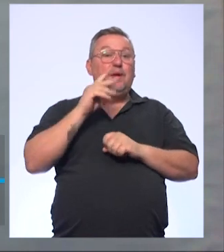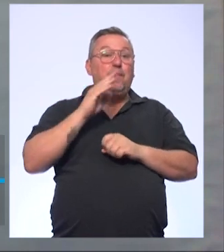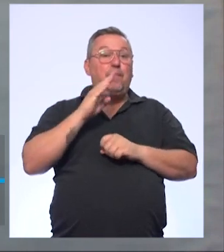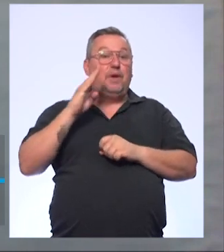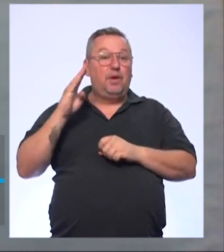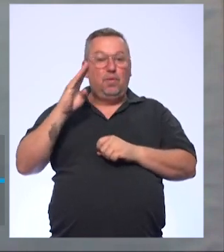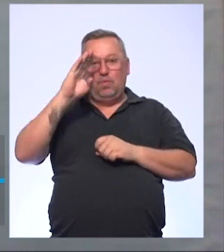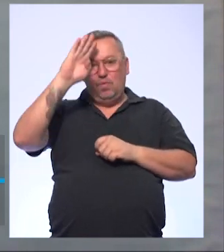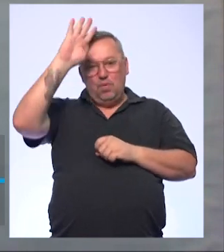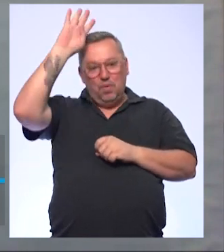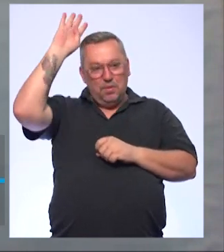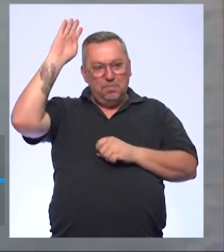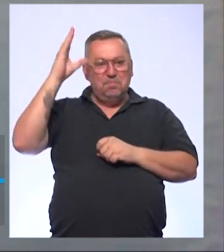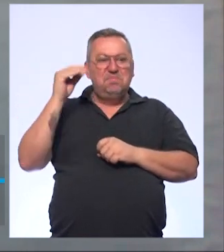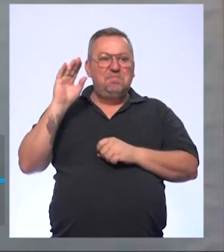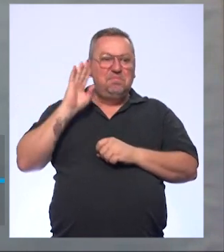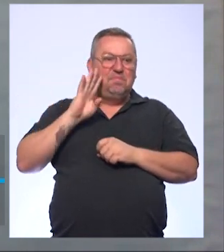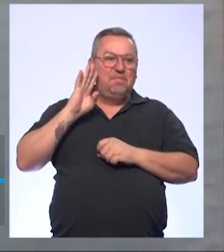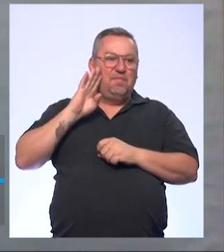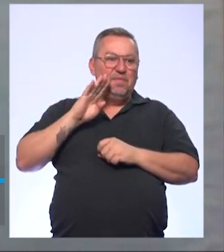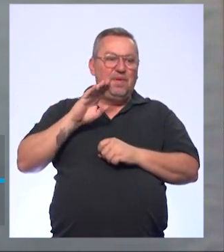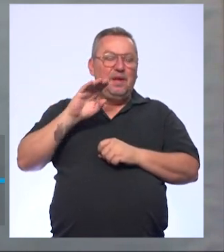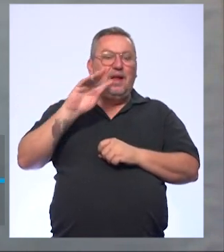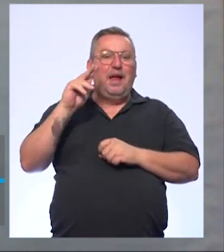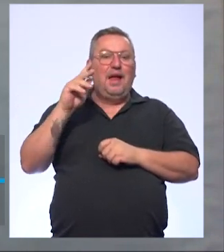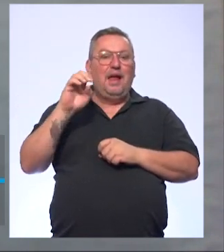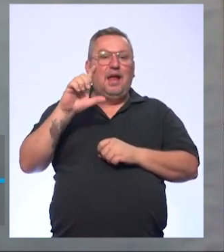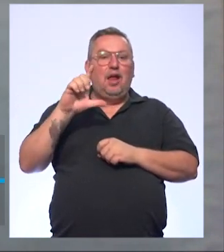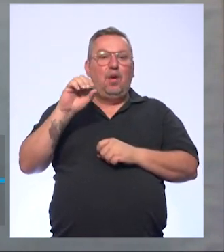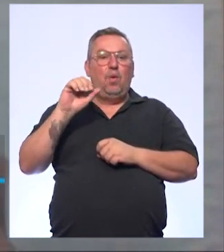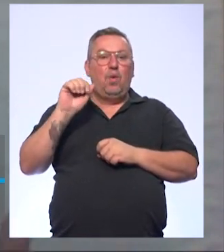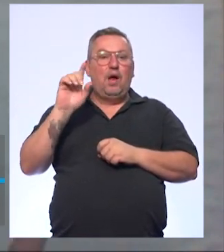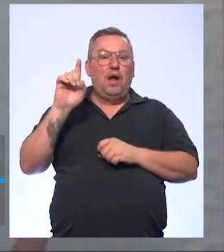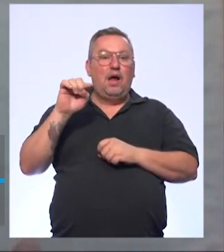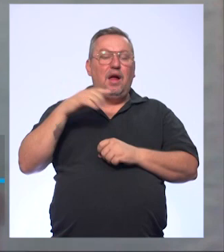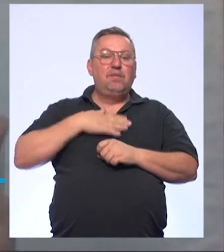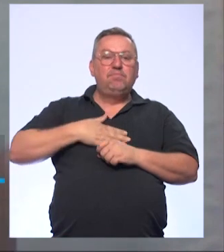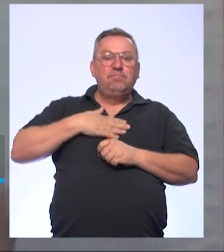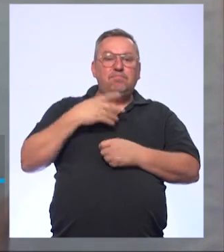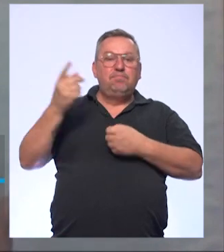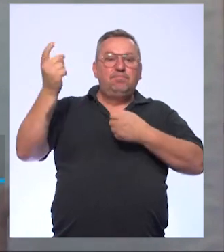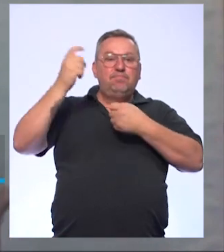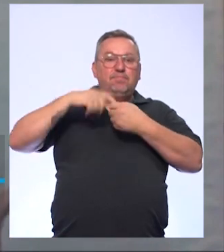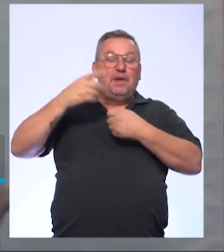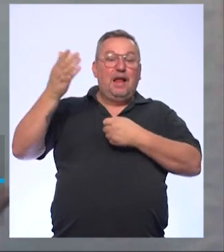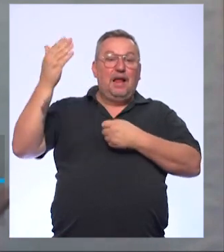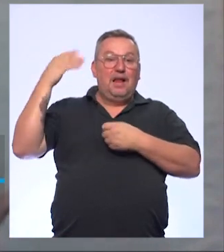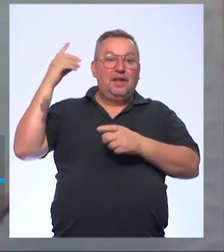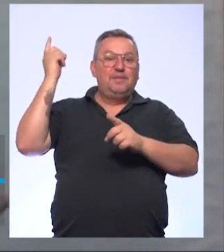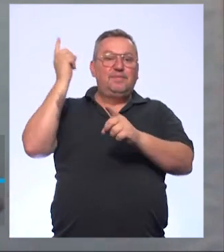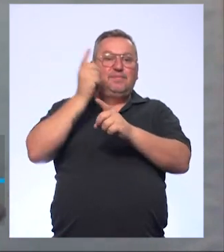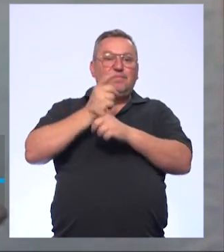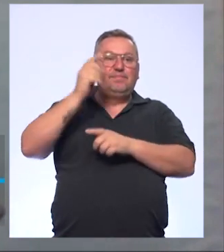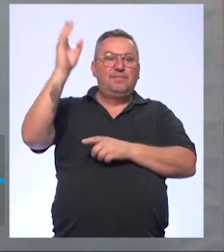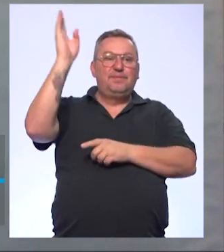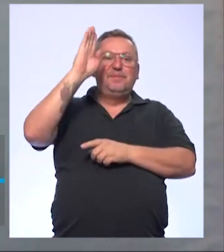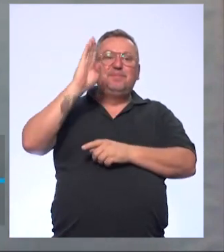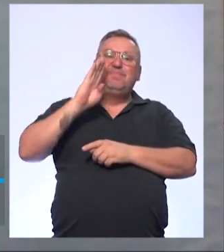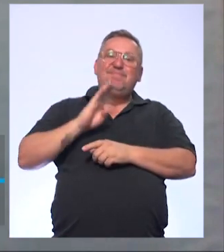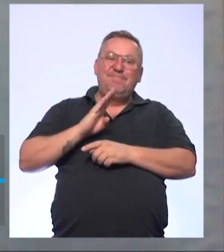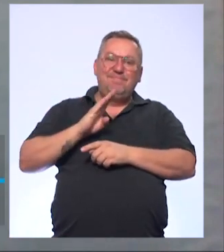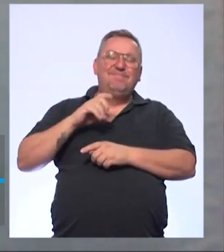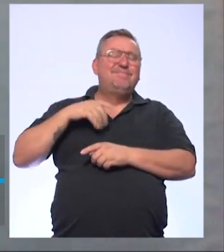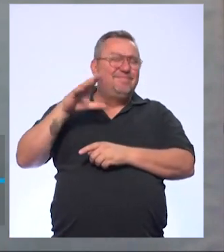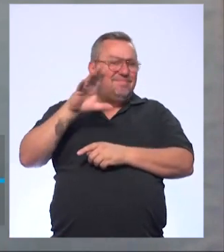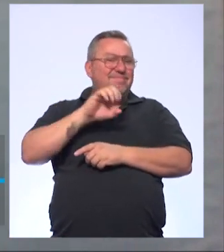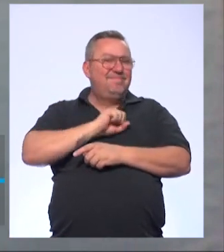Roma, muito legal. E tem a Eloá, que ela disse que ela queria voltar no tempo lá na descoberta do Brasil. Muito bom,